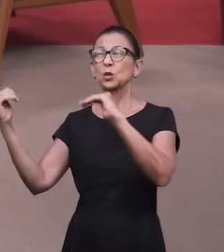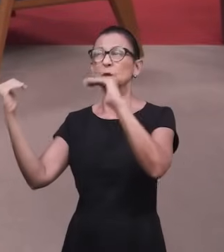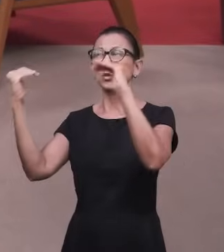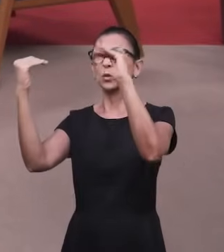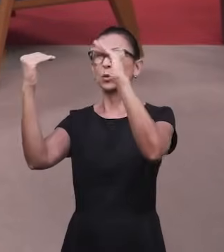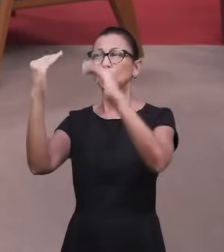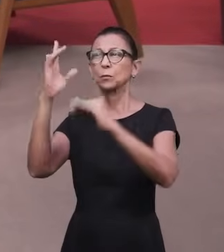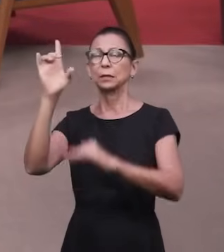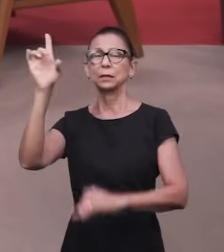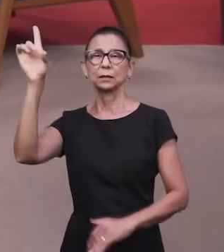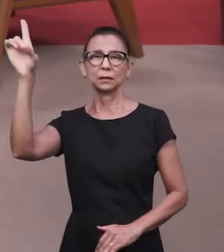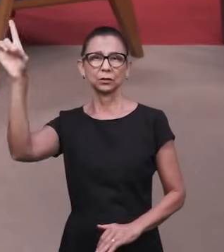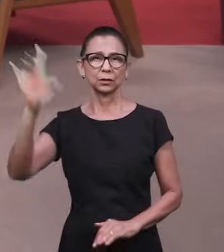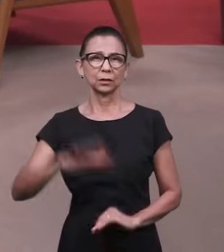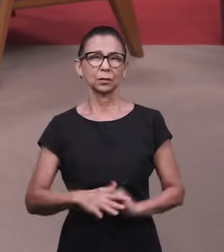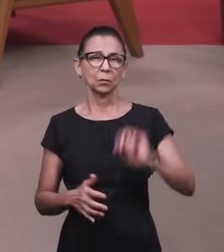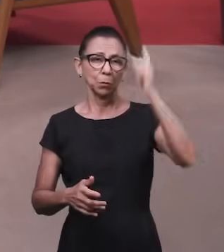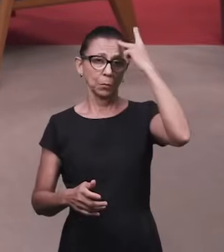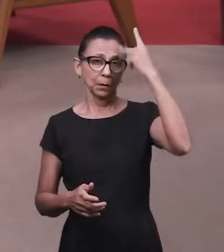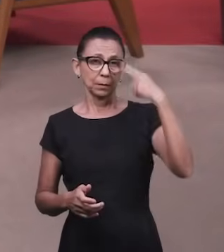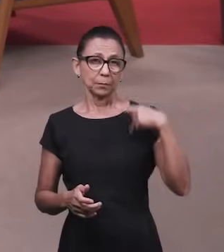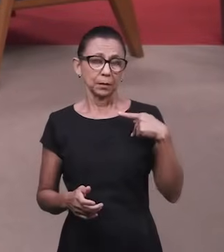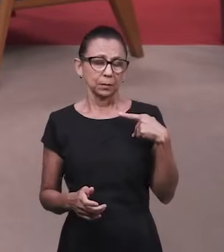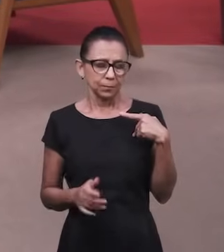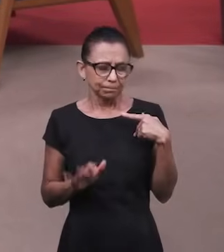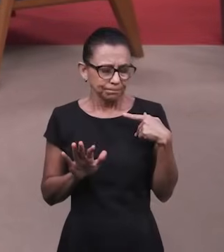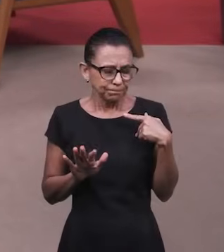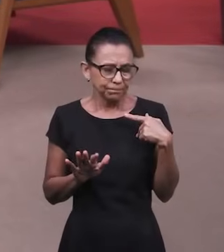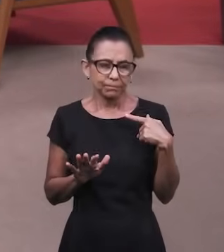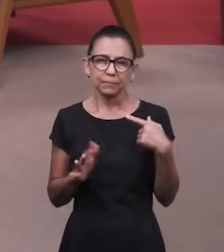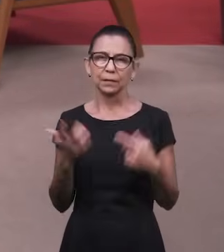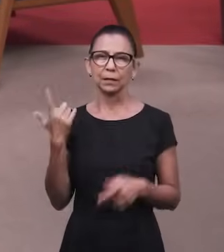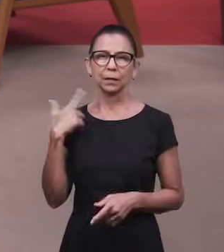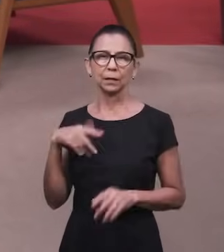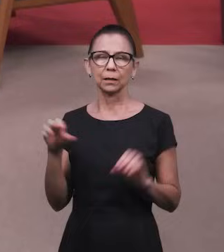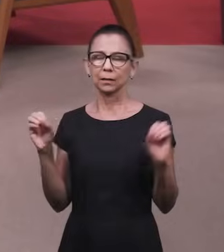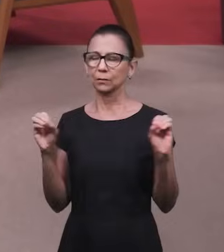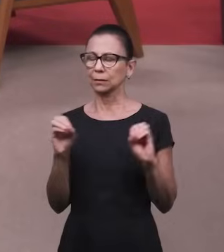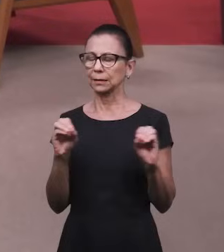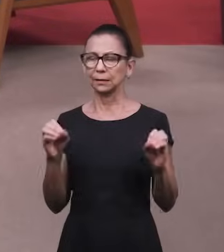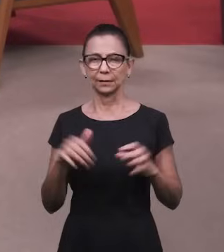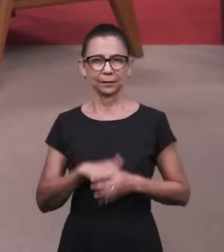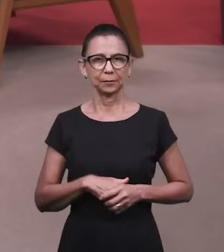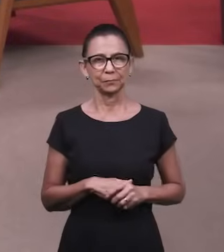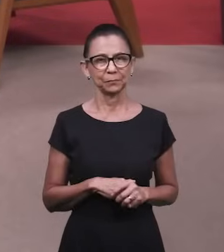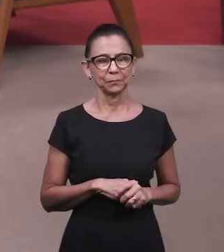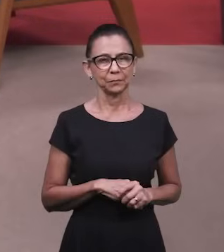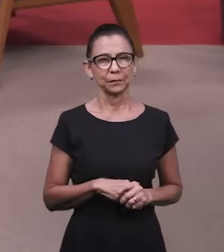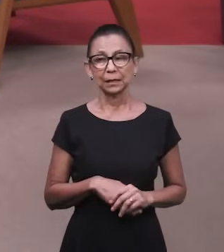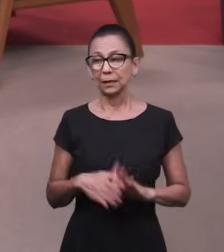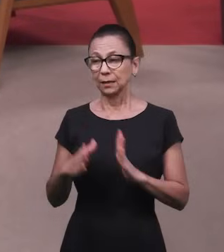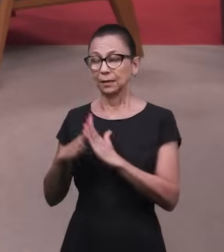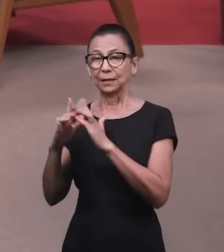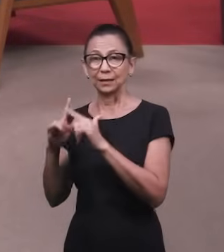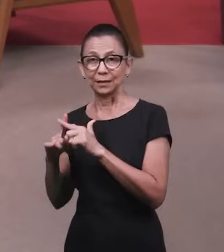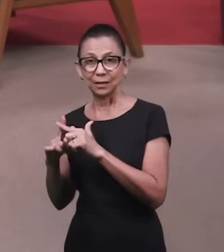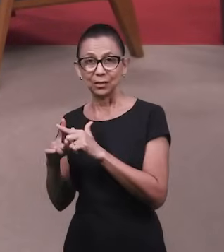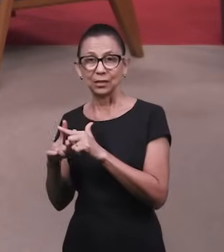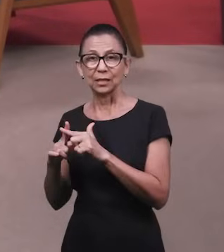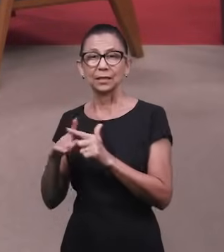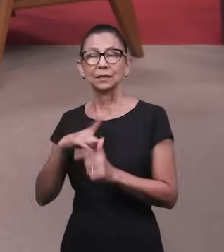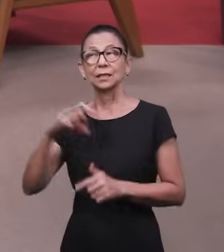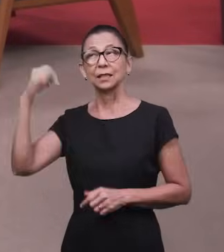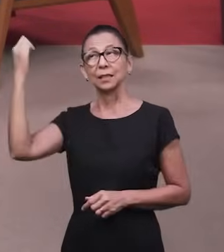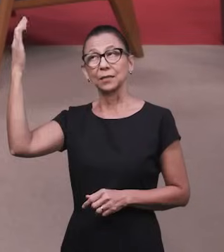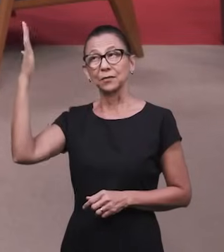algum consegue alterar esse projeto. E o que a igreja tem pelo Espírito Santo é a revelação desse projeto. Ela enxerga esse